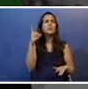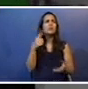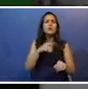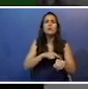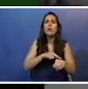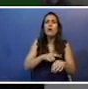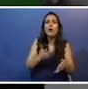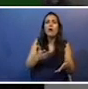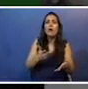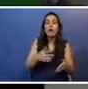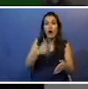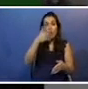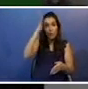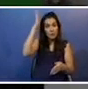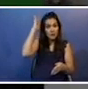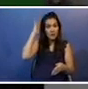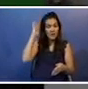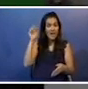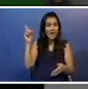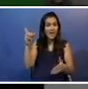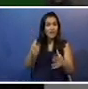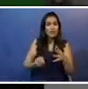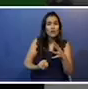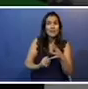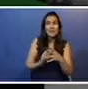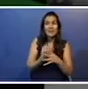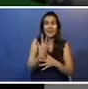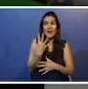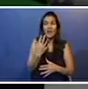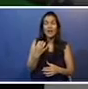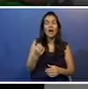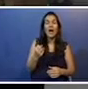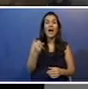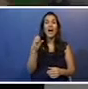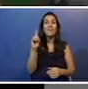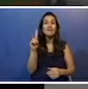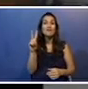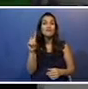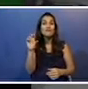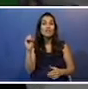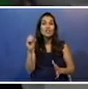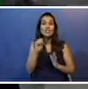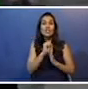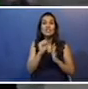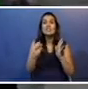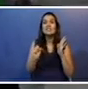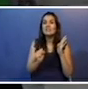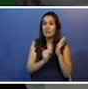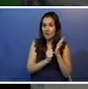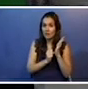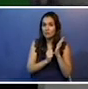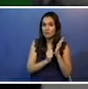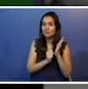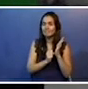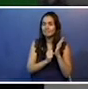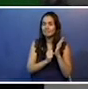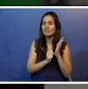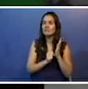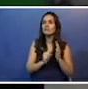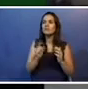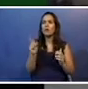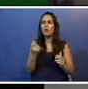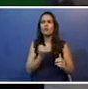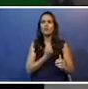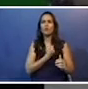há 2000 anos, ou seja, há 20 séculos, o sistema de numeração romano foi,